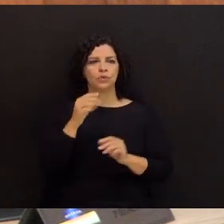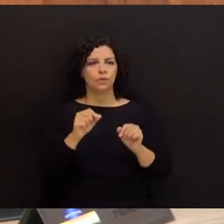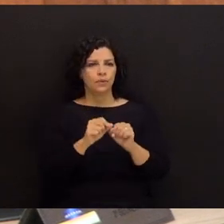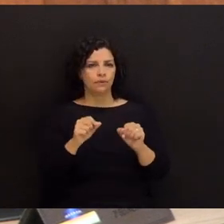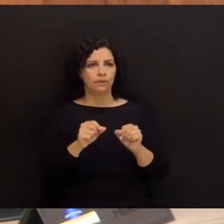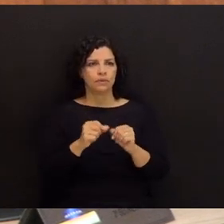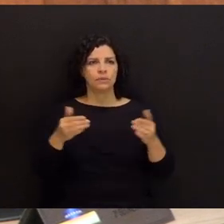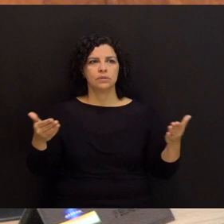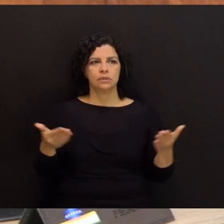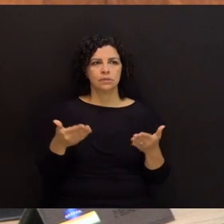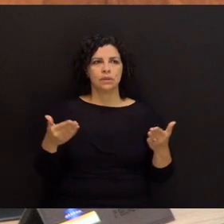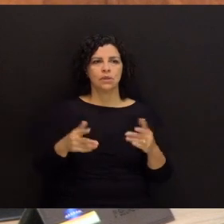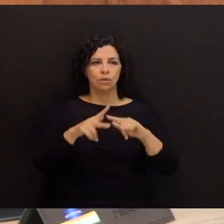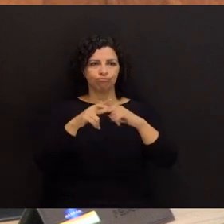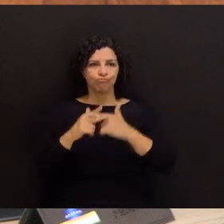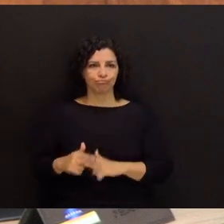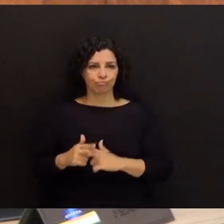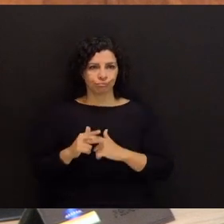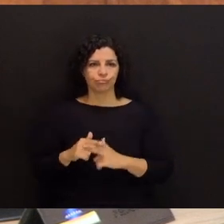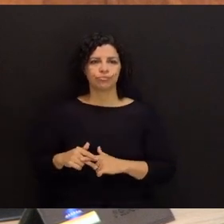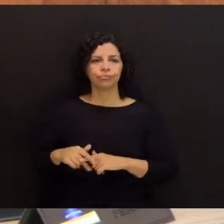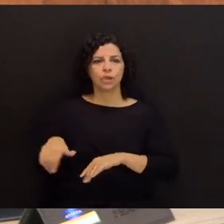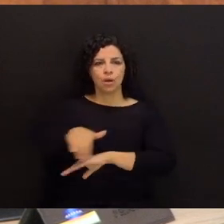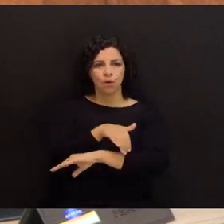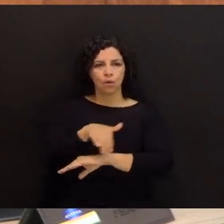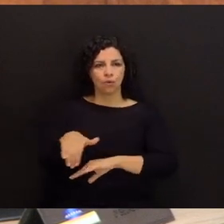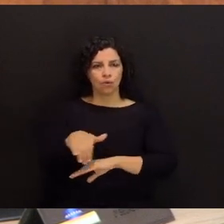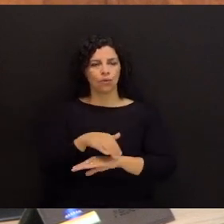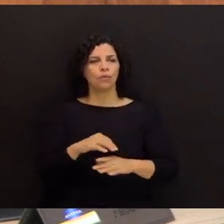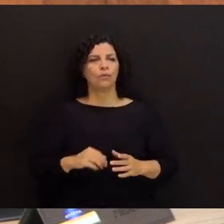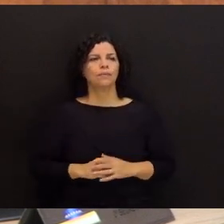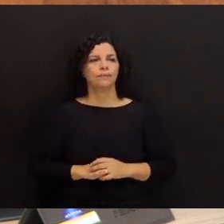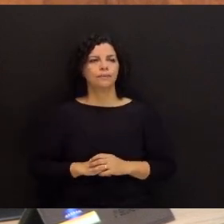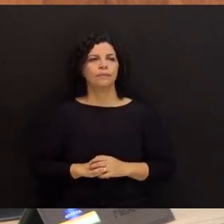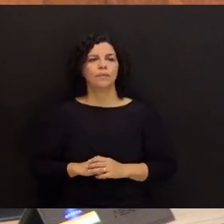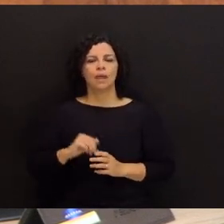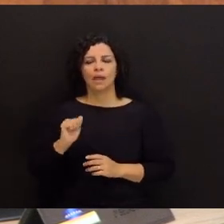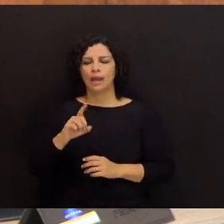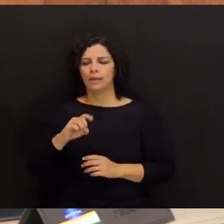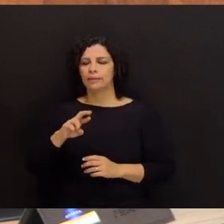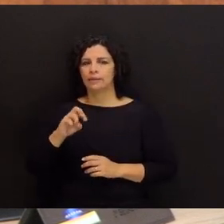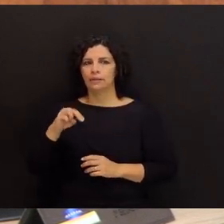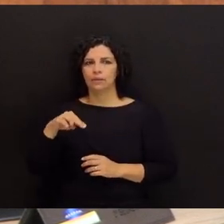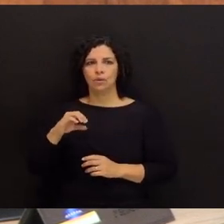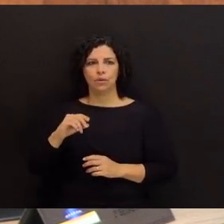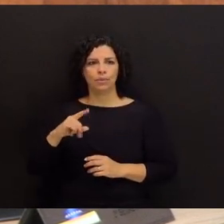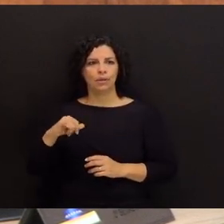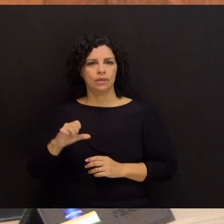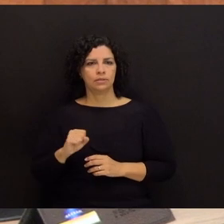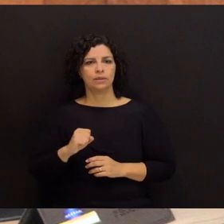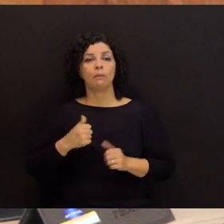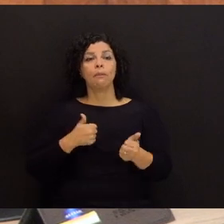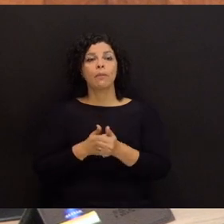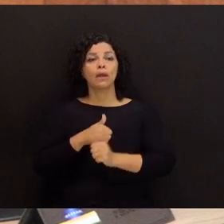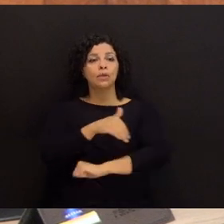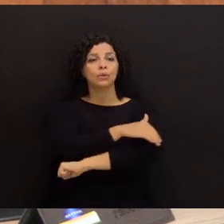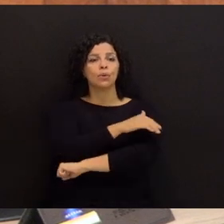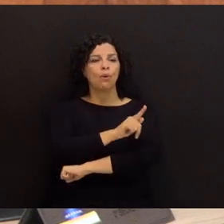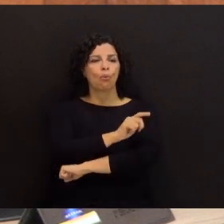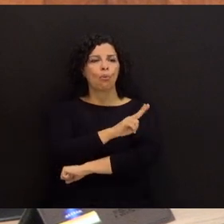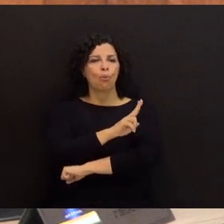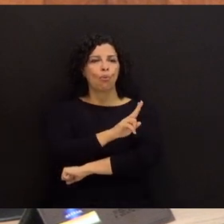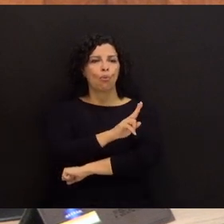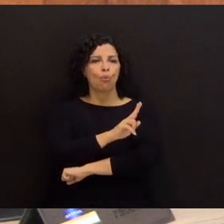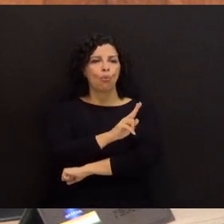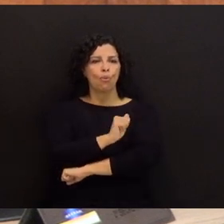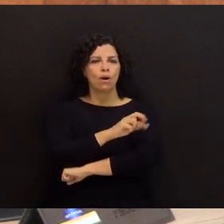realizada a revitalização asfáltica na Rua Adrianópolis esquina com a Rua Guaraqueçaba no